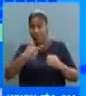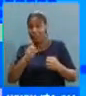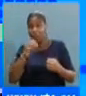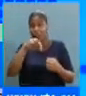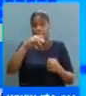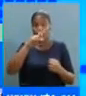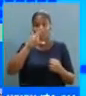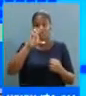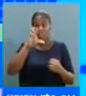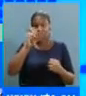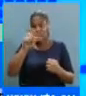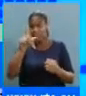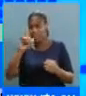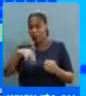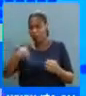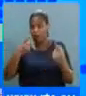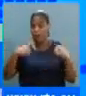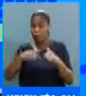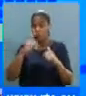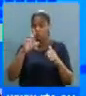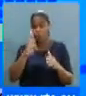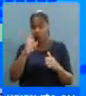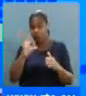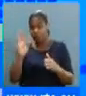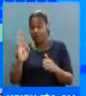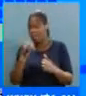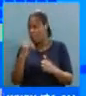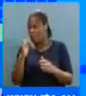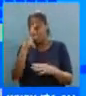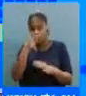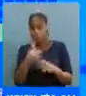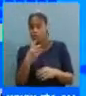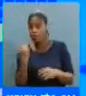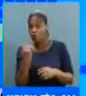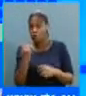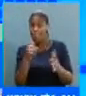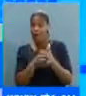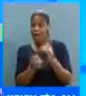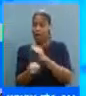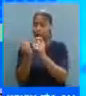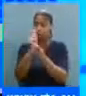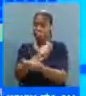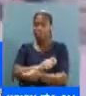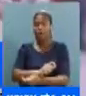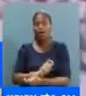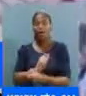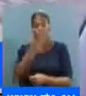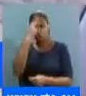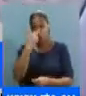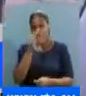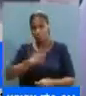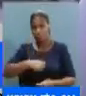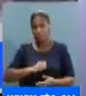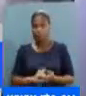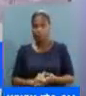A audiência que, para Jorge Carlos Fonseca, não foi um ato isolado e marcou uma viragem na nossa história. A